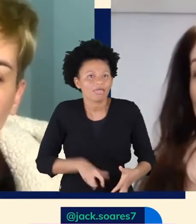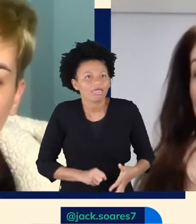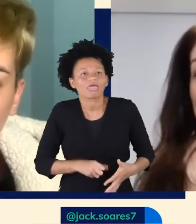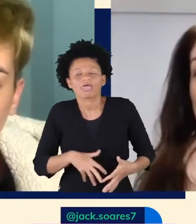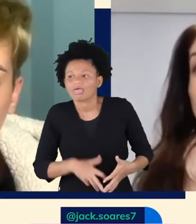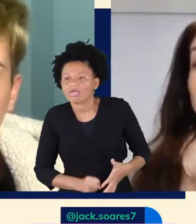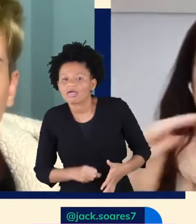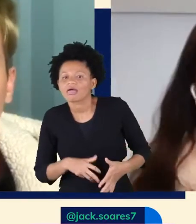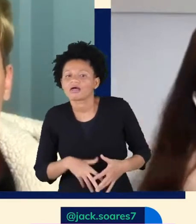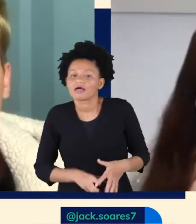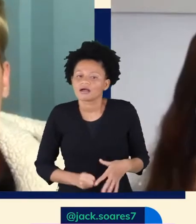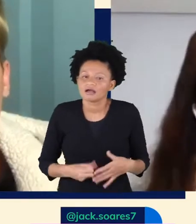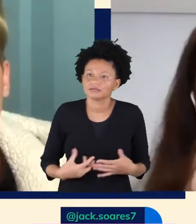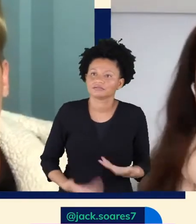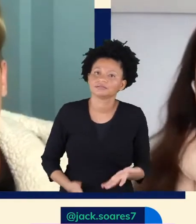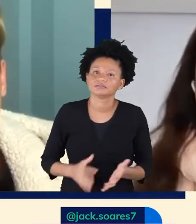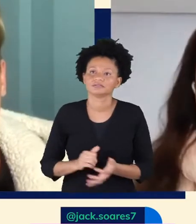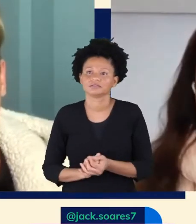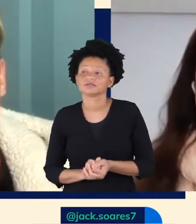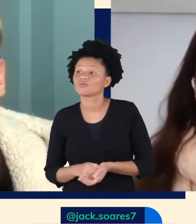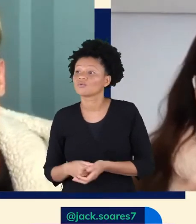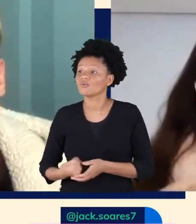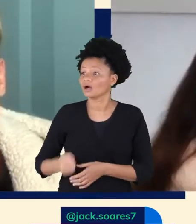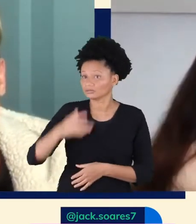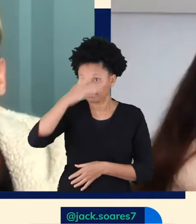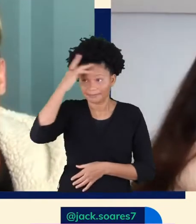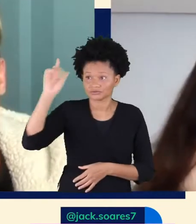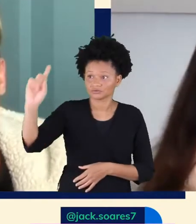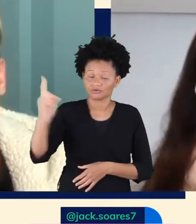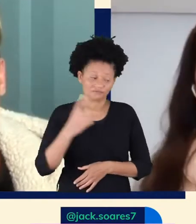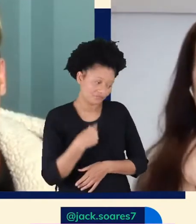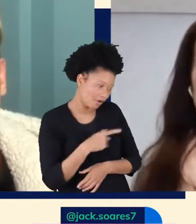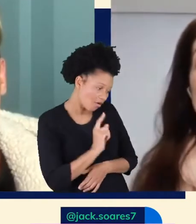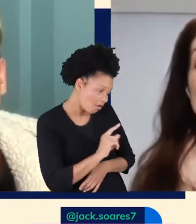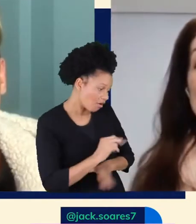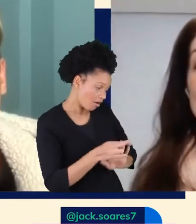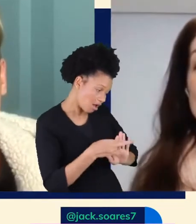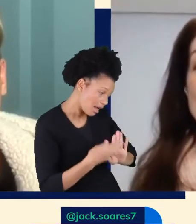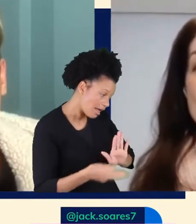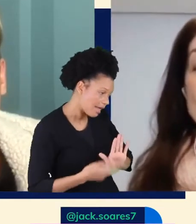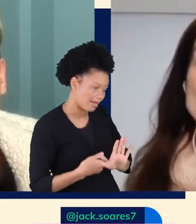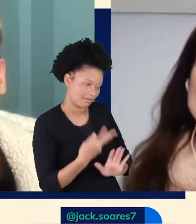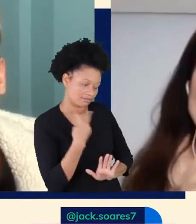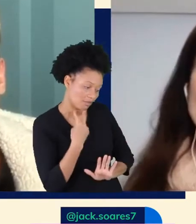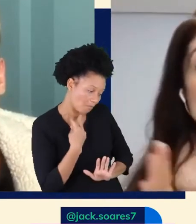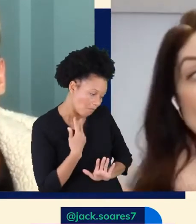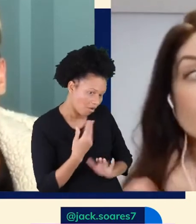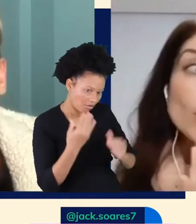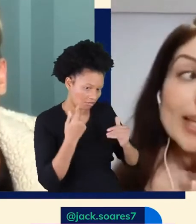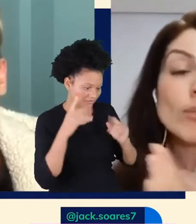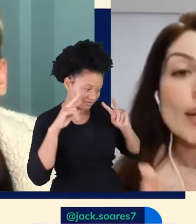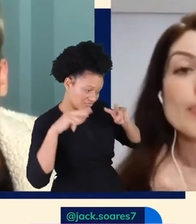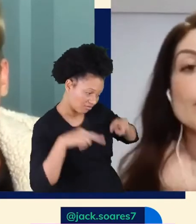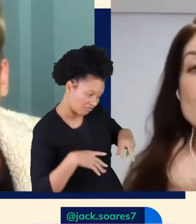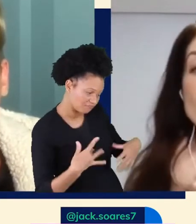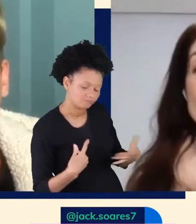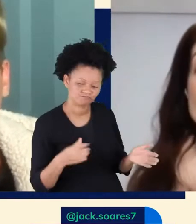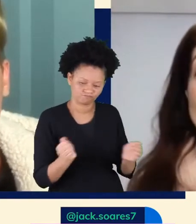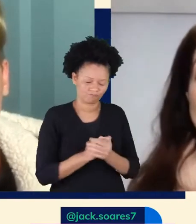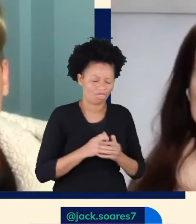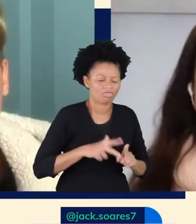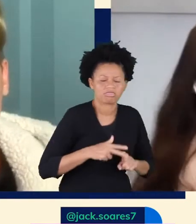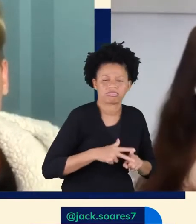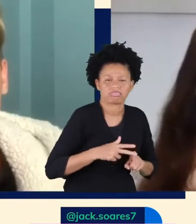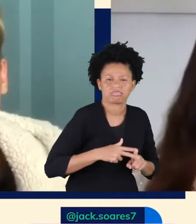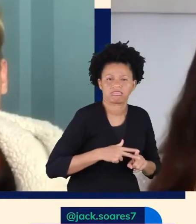irritado, né? Não tira a mão dali, fica brava quando o adulto coloca as regras ou fala, olha, não é lugar para você